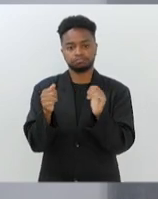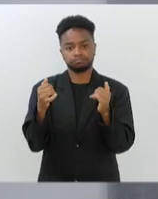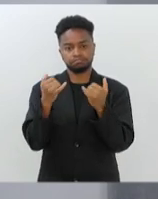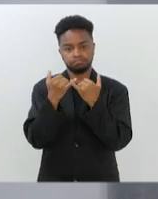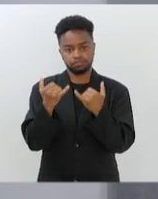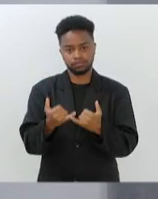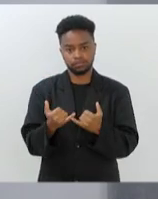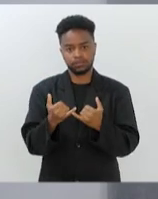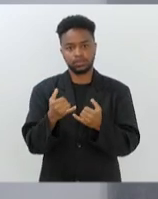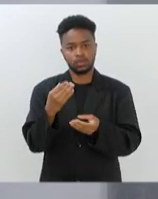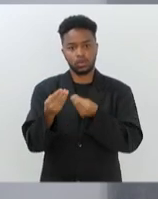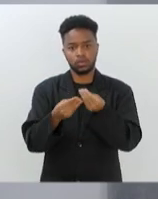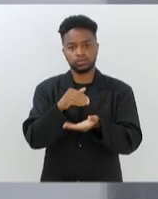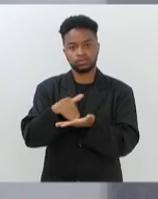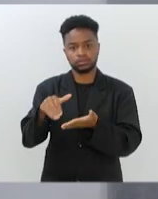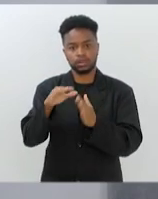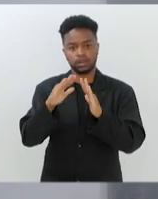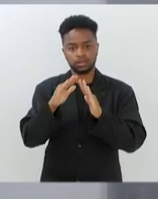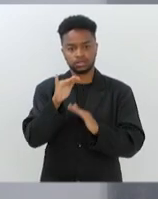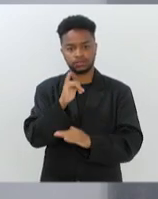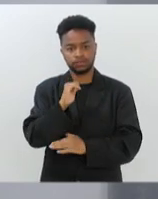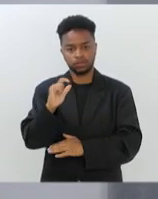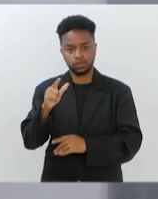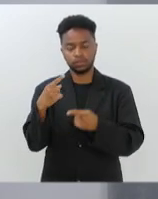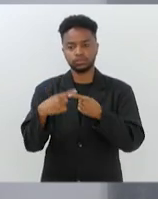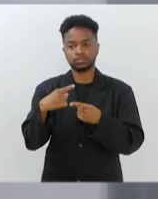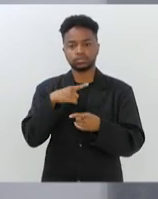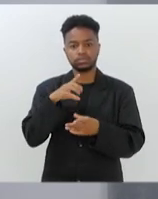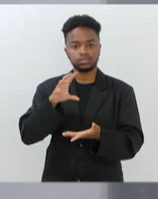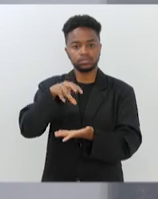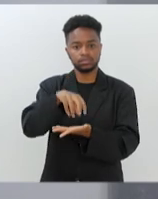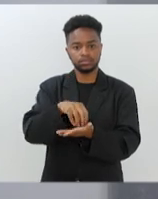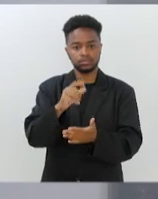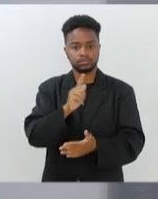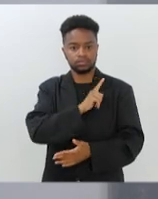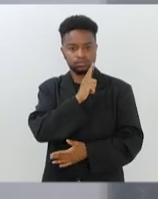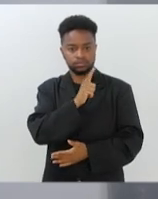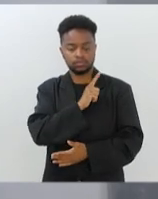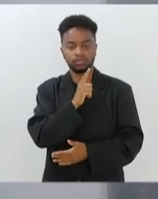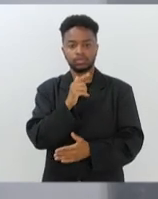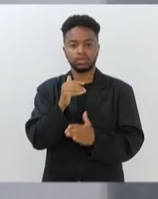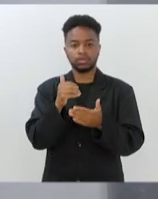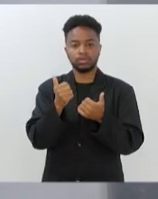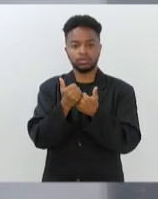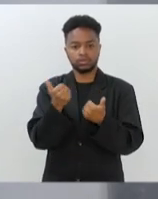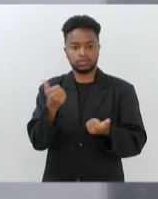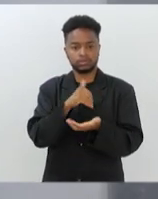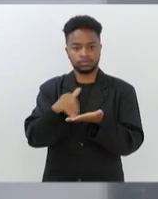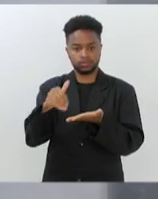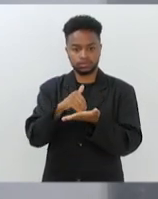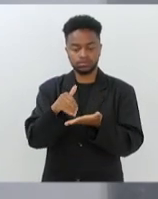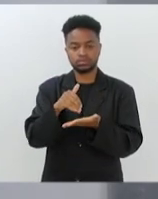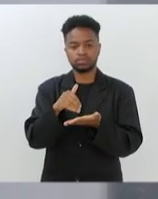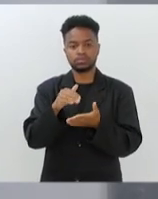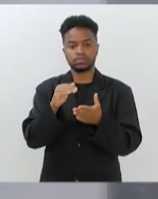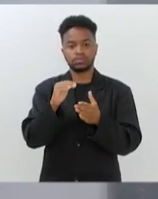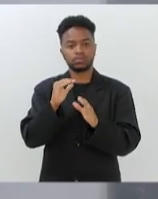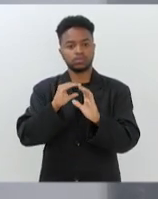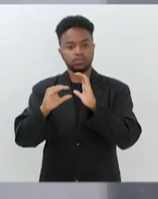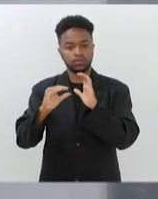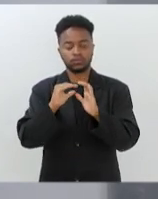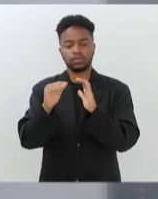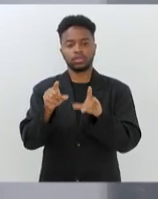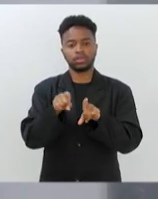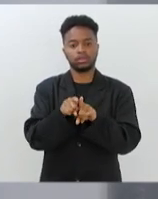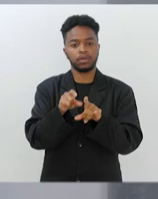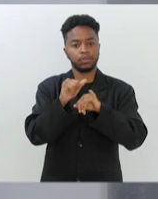e a secretaria da casa civil que possuí a comunidade gestora subsecretaria de comunicação social e publicidade cujo objeto foi a